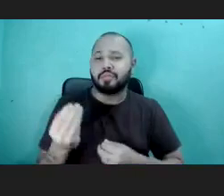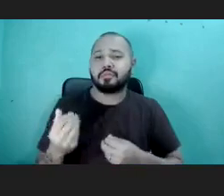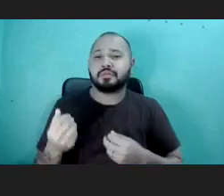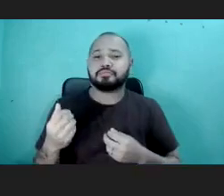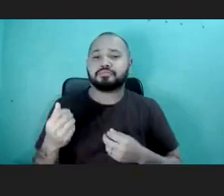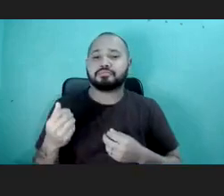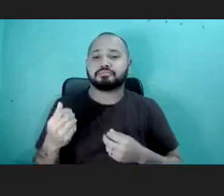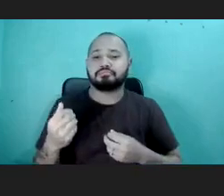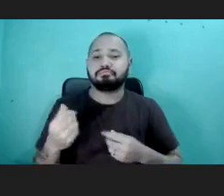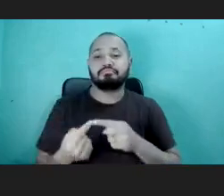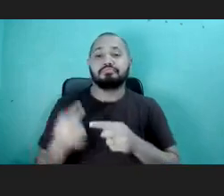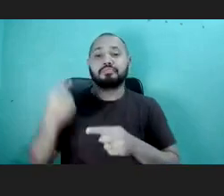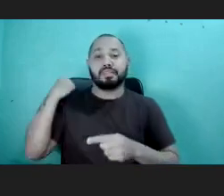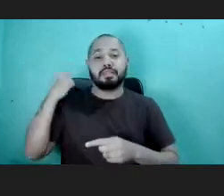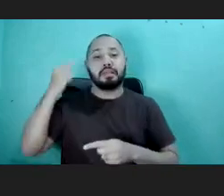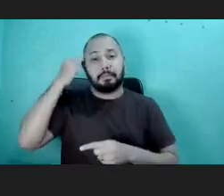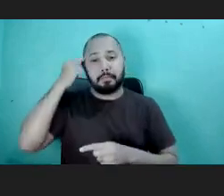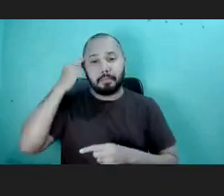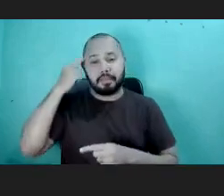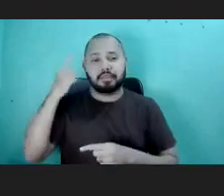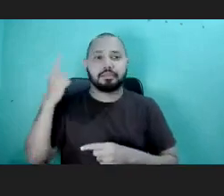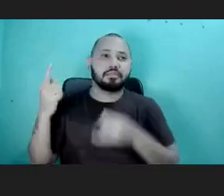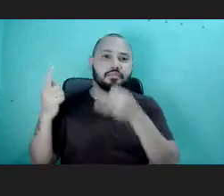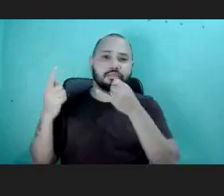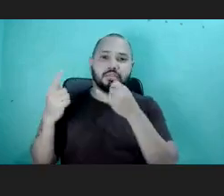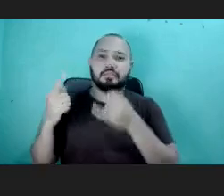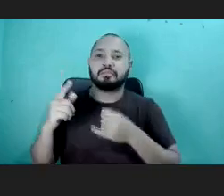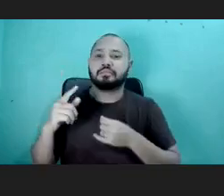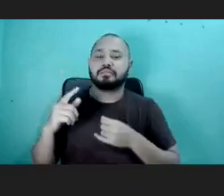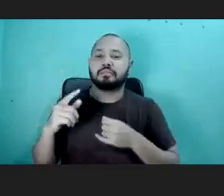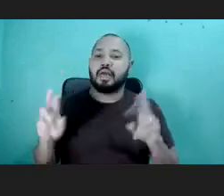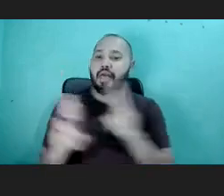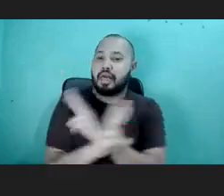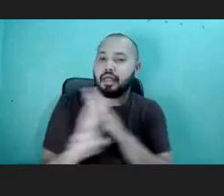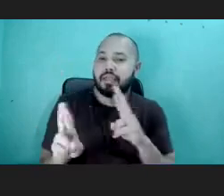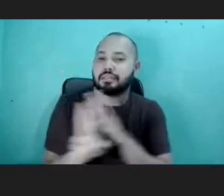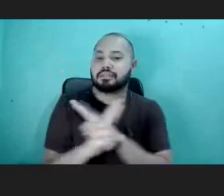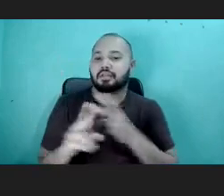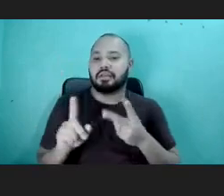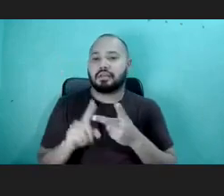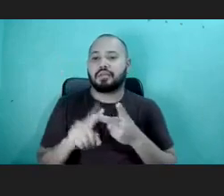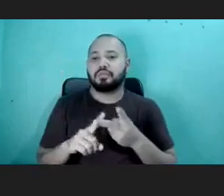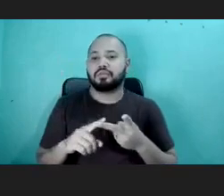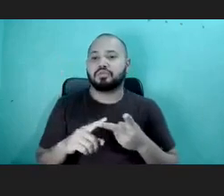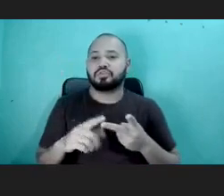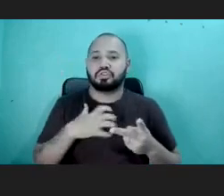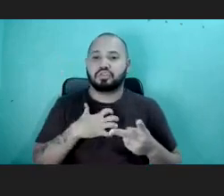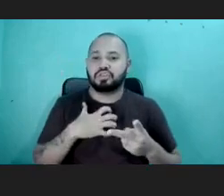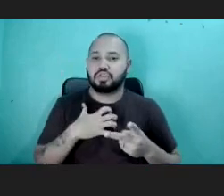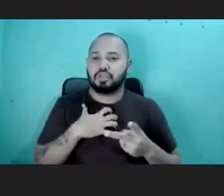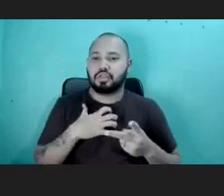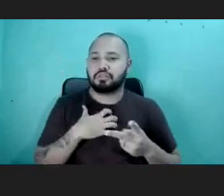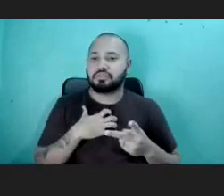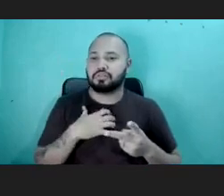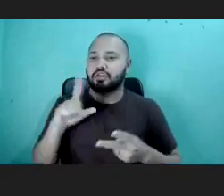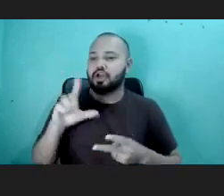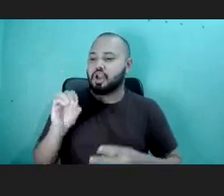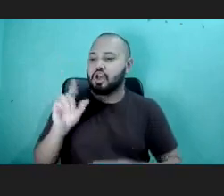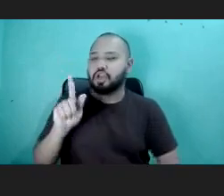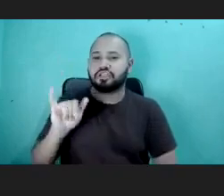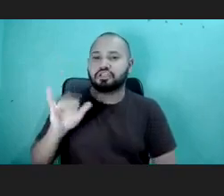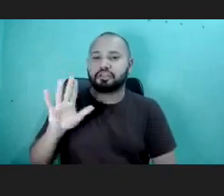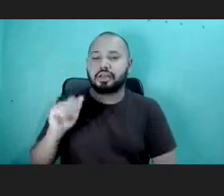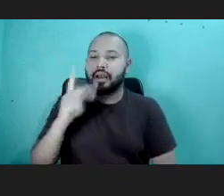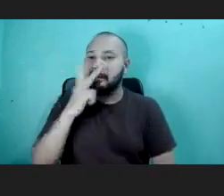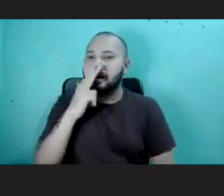naquele contexto, ter que lidar com lógicas de relação que me traziam essa impotência